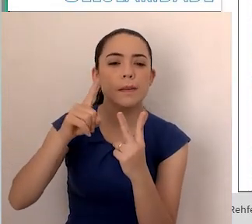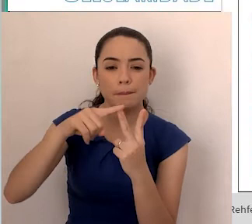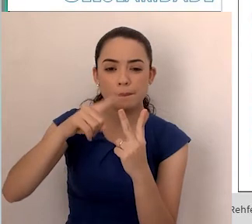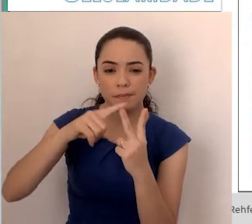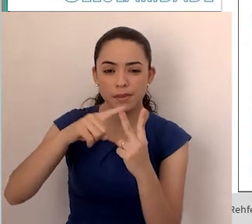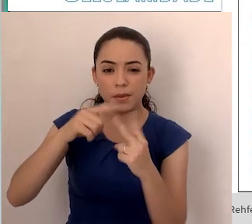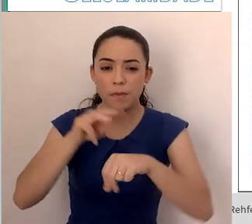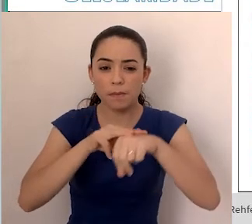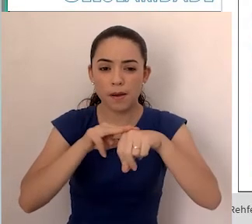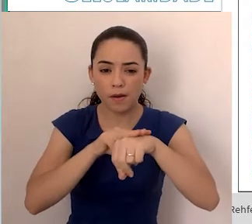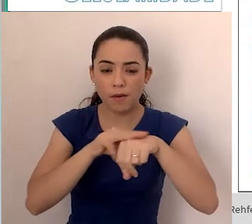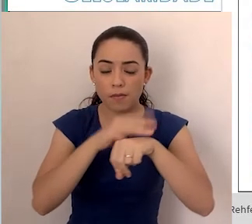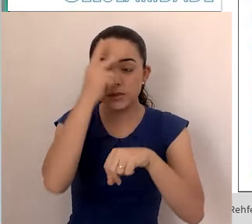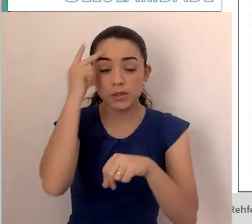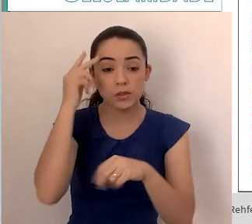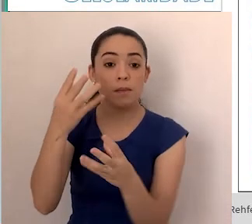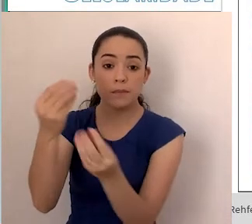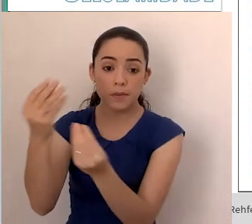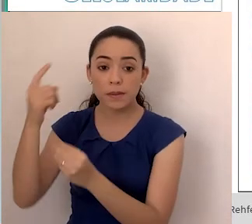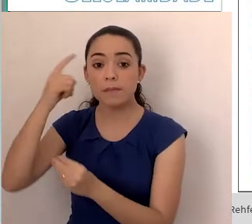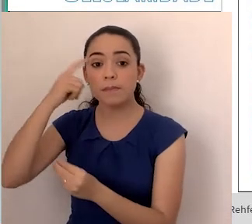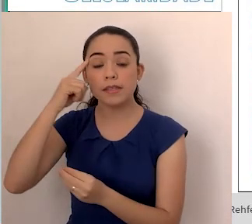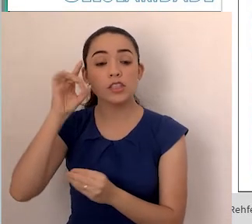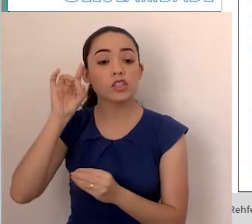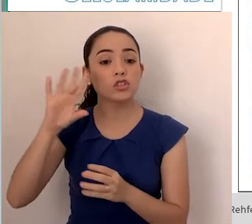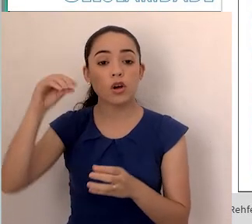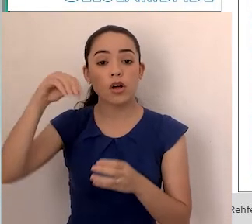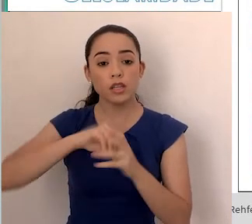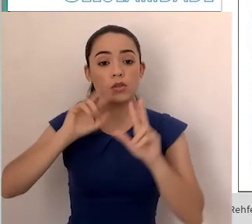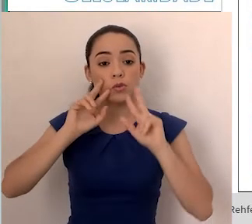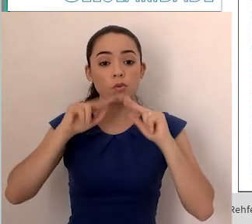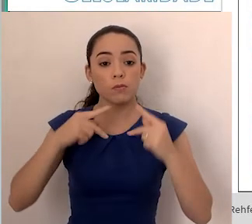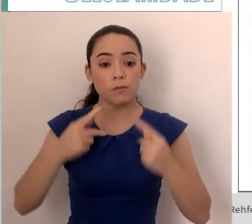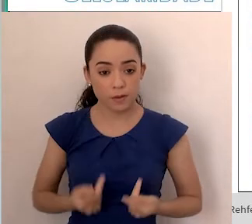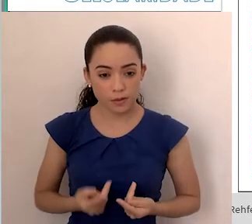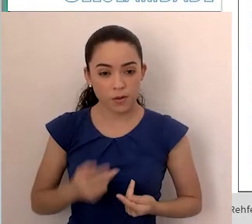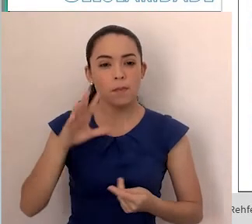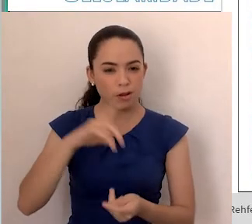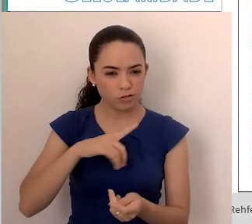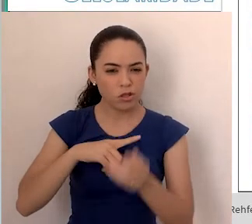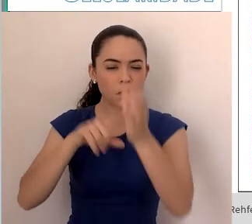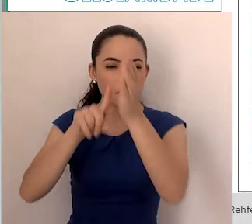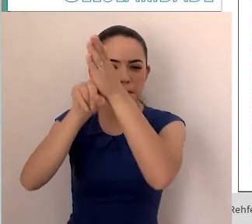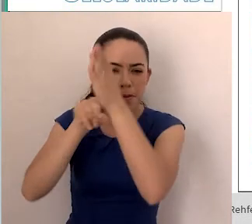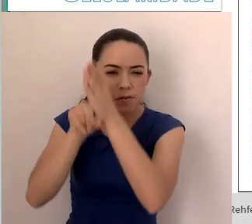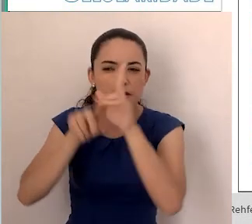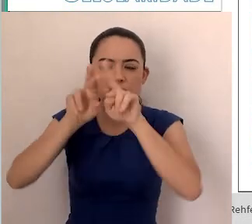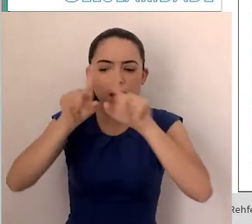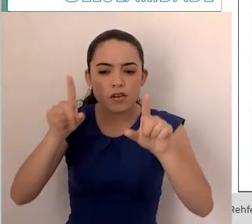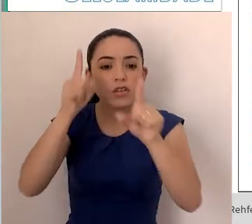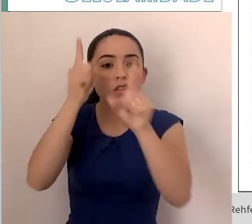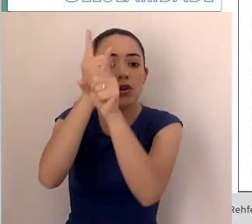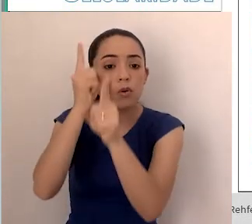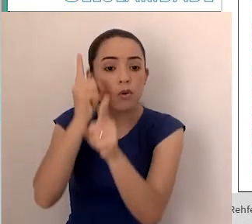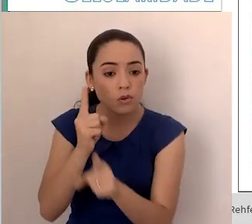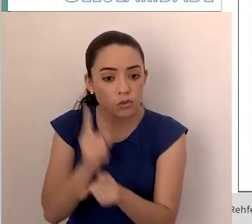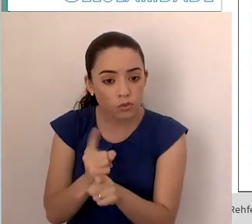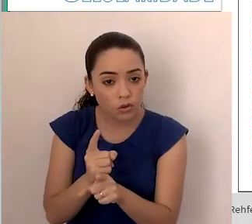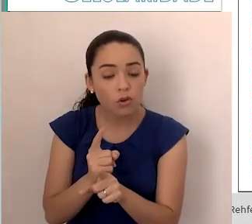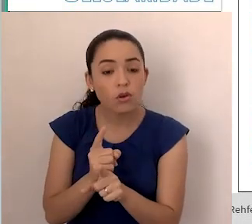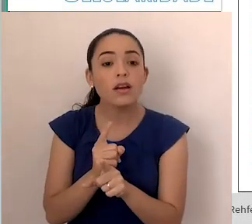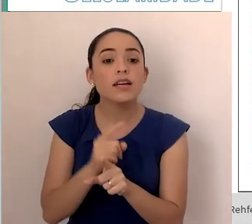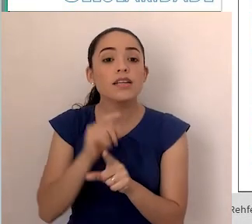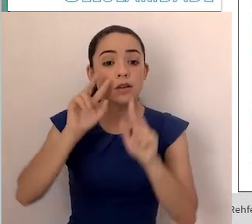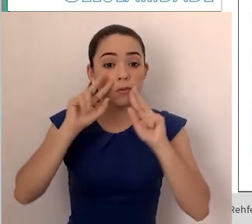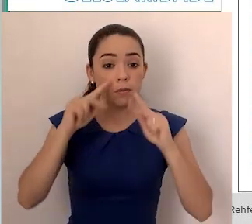Ao contrário do inicial conceito de que o tecido adiposo marrom é restrito em humanos a neonatos e crianças pequenas, estudos